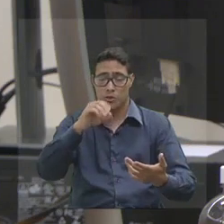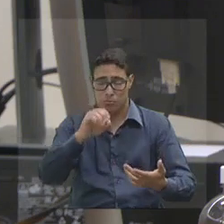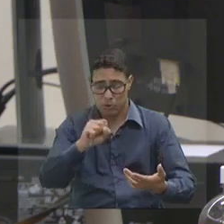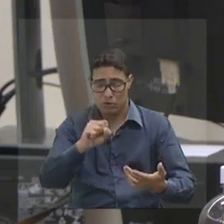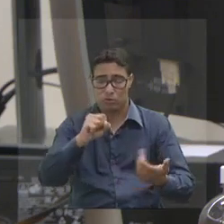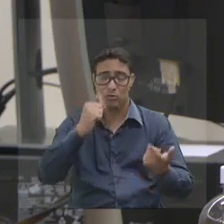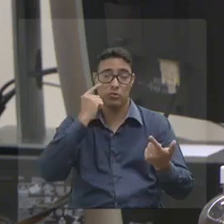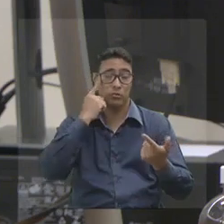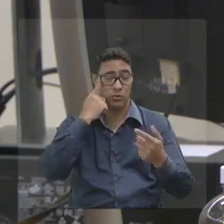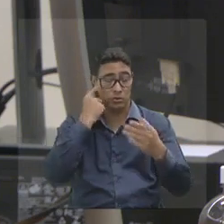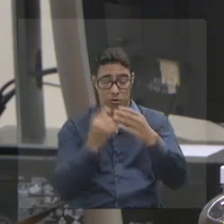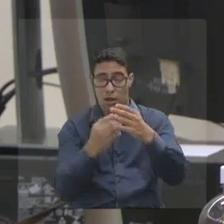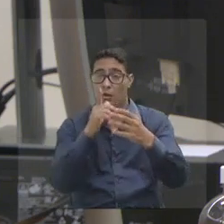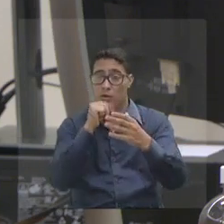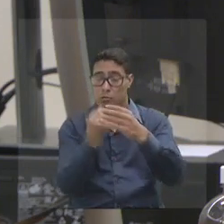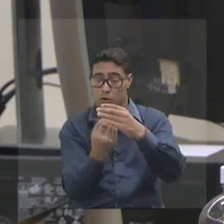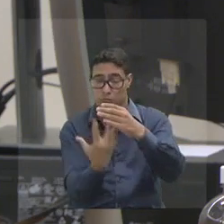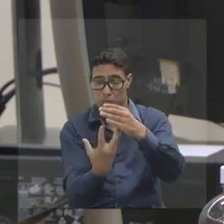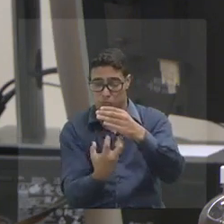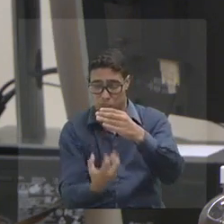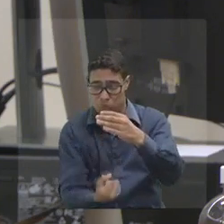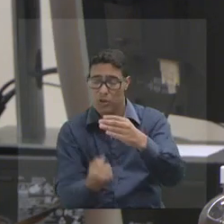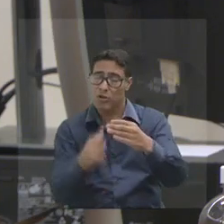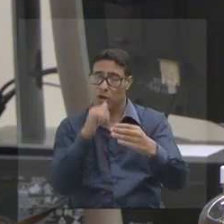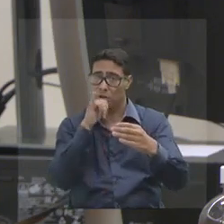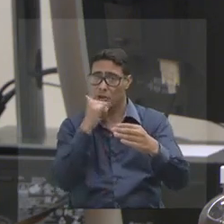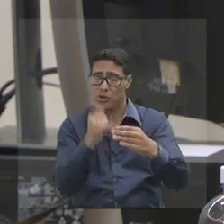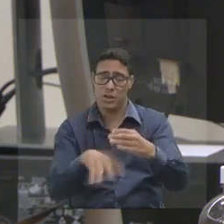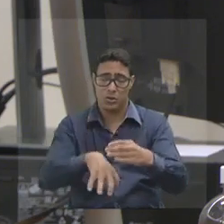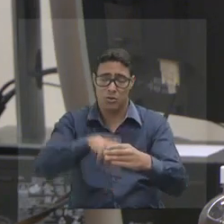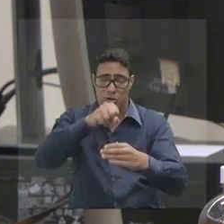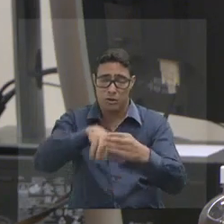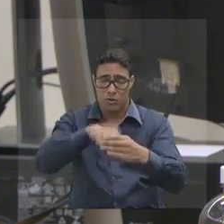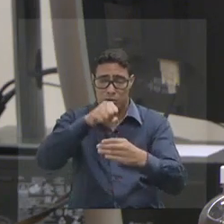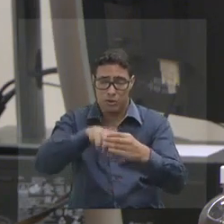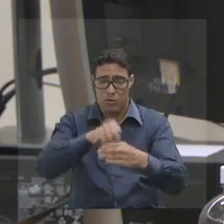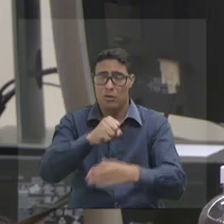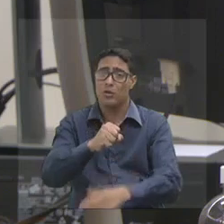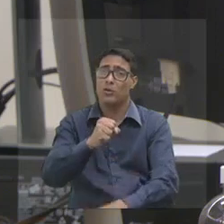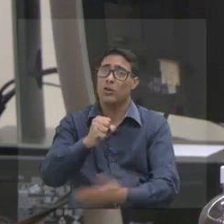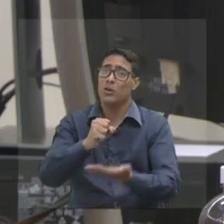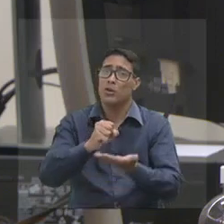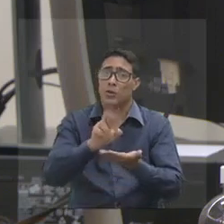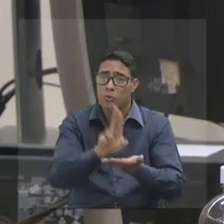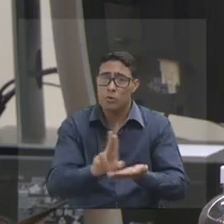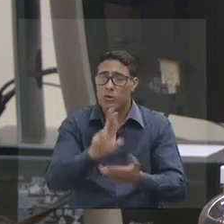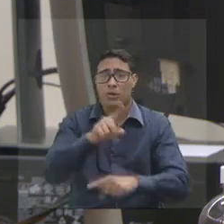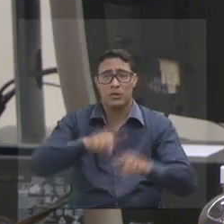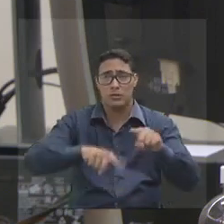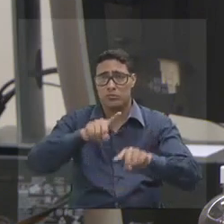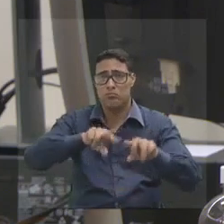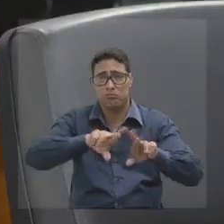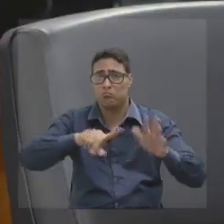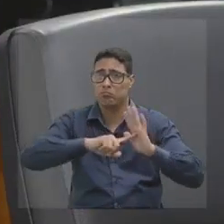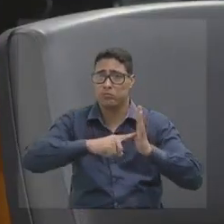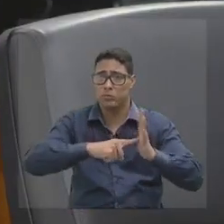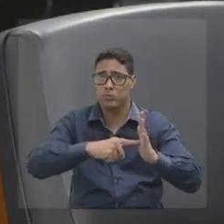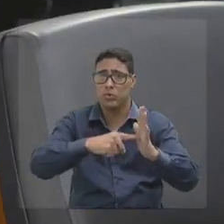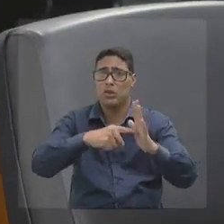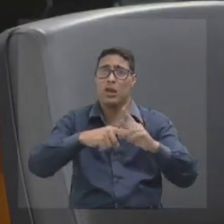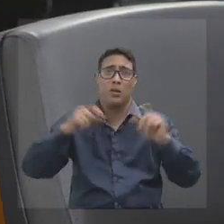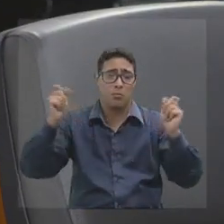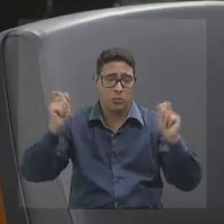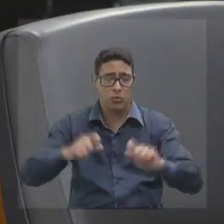das Comunidades Rurais do norte de Minas através do melhor mecanismo que nós temos hoje e potencial da região